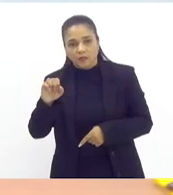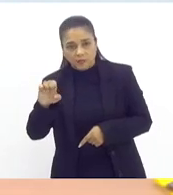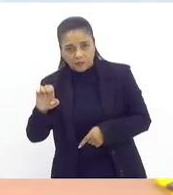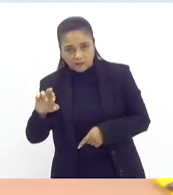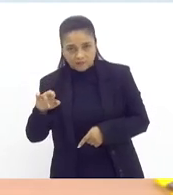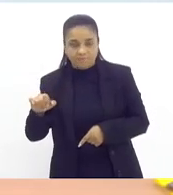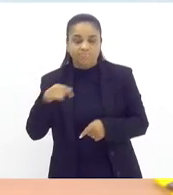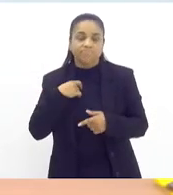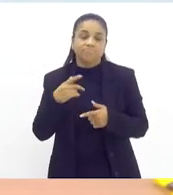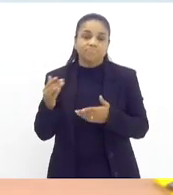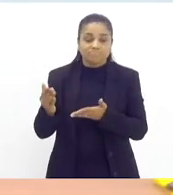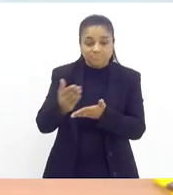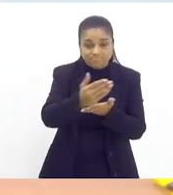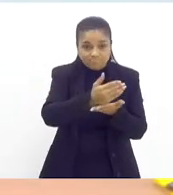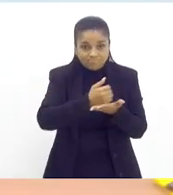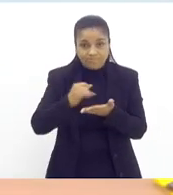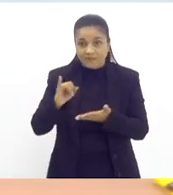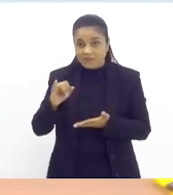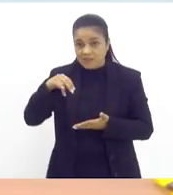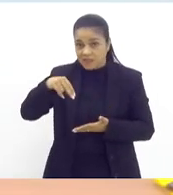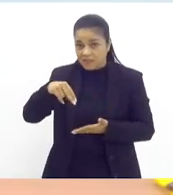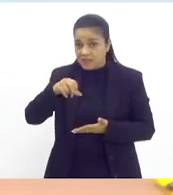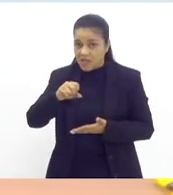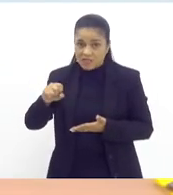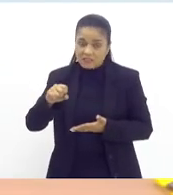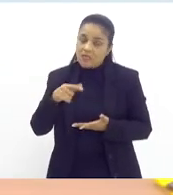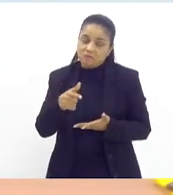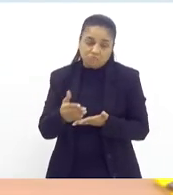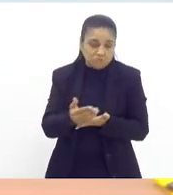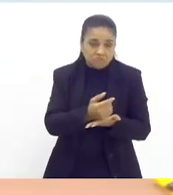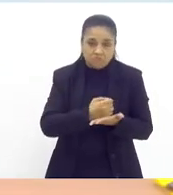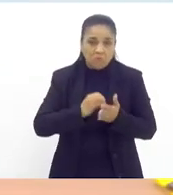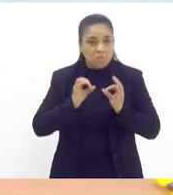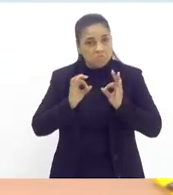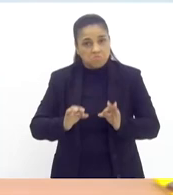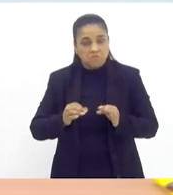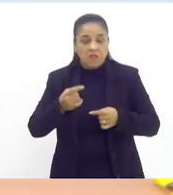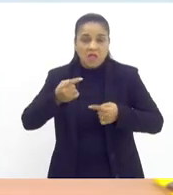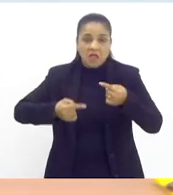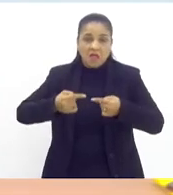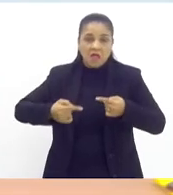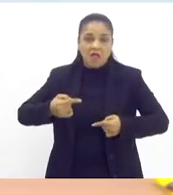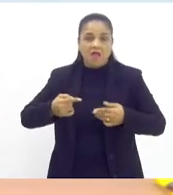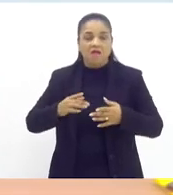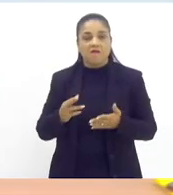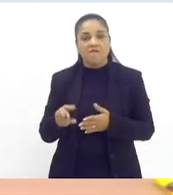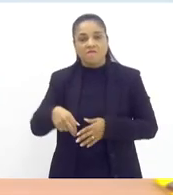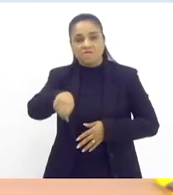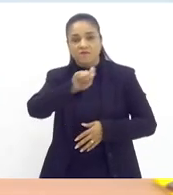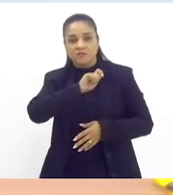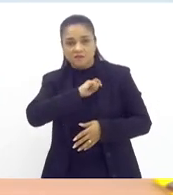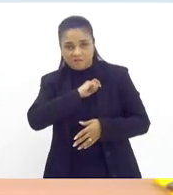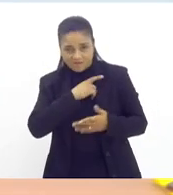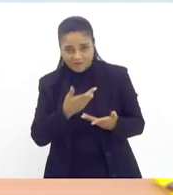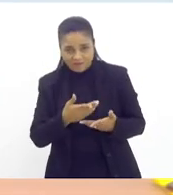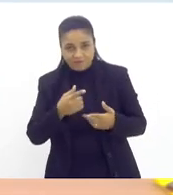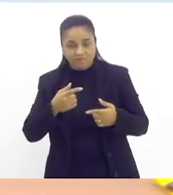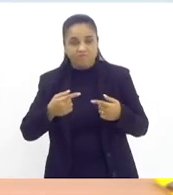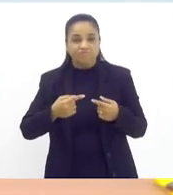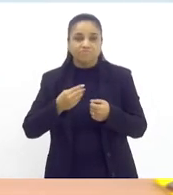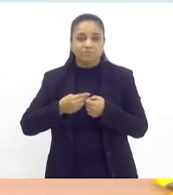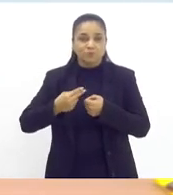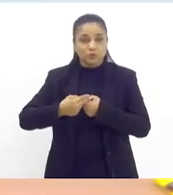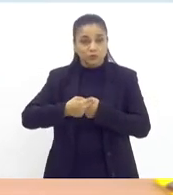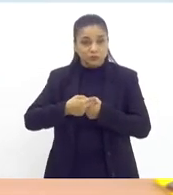enorme, mas que não faz sentido nenhum, porque é guerra fiscal, literalmente guerra fiscal entre os municípios. Tirando